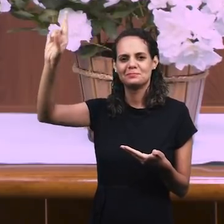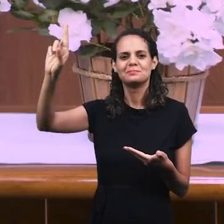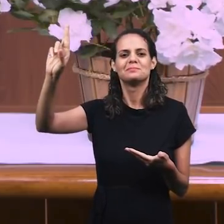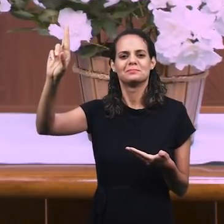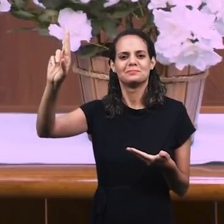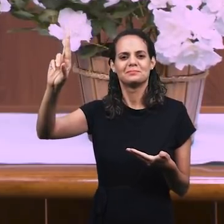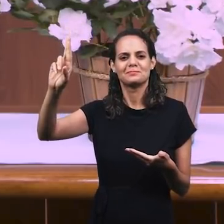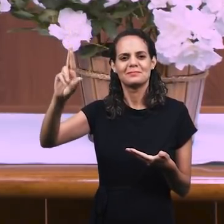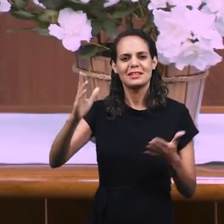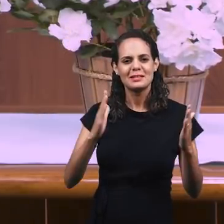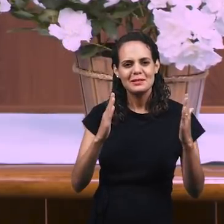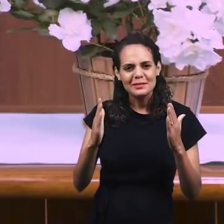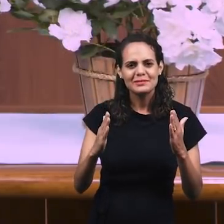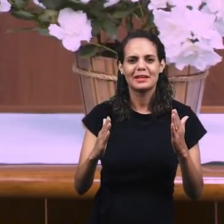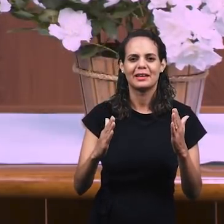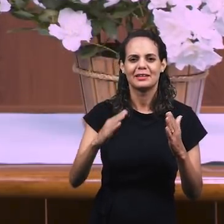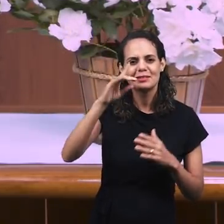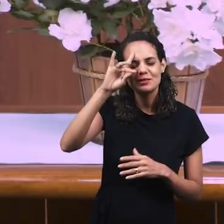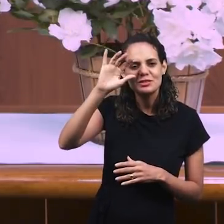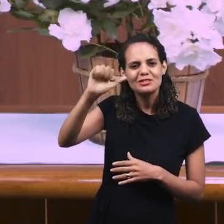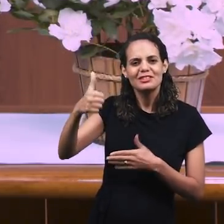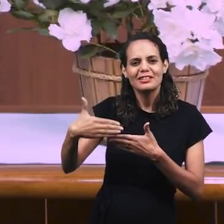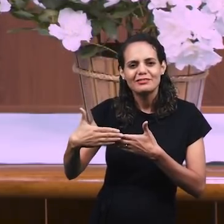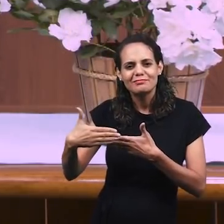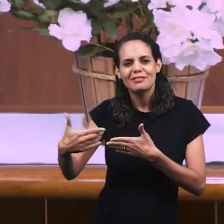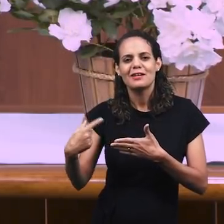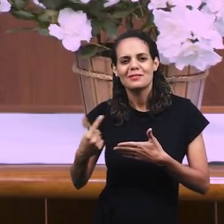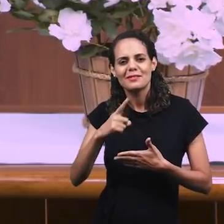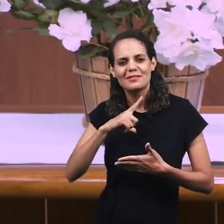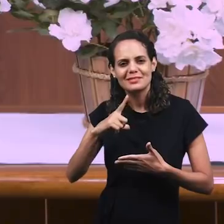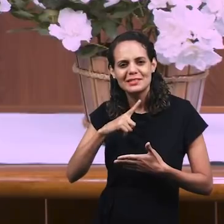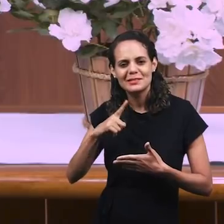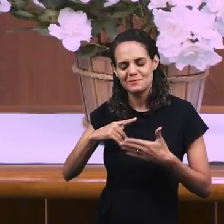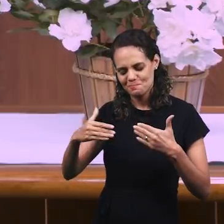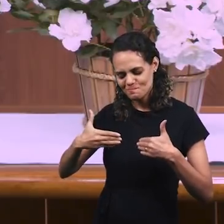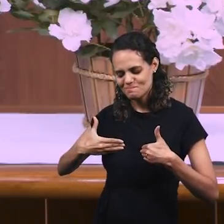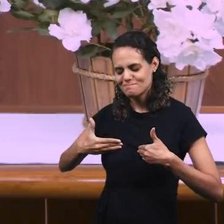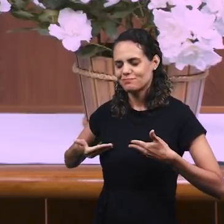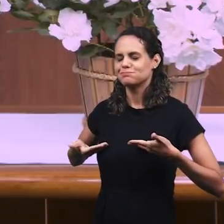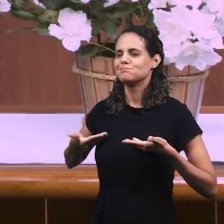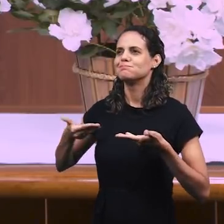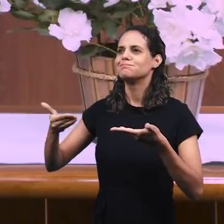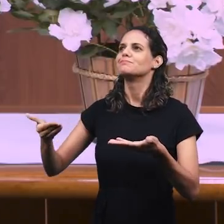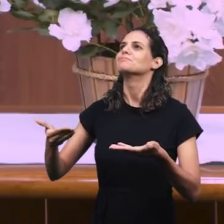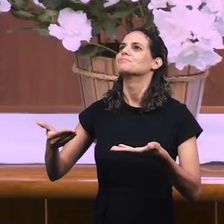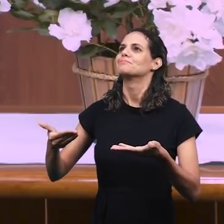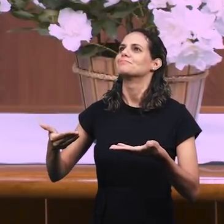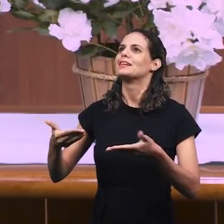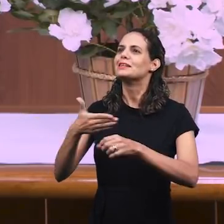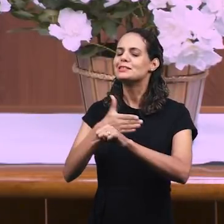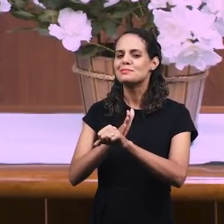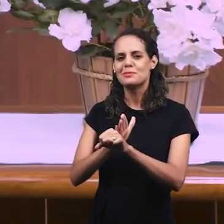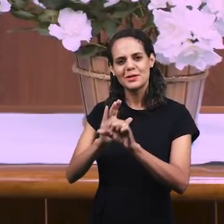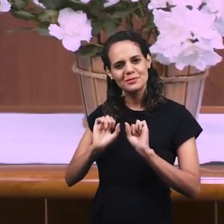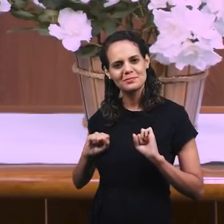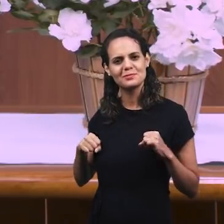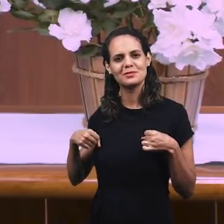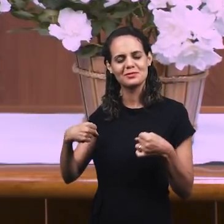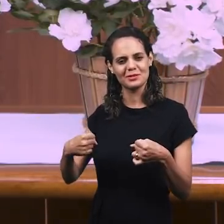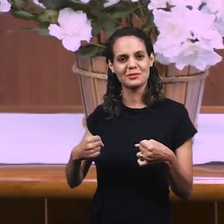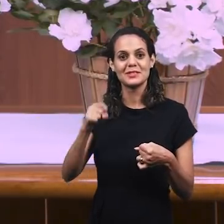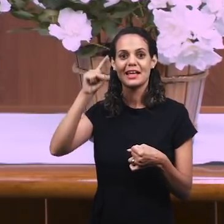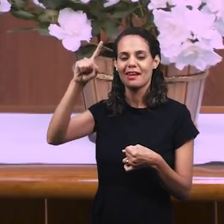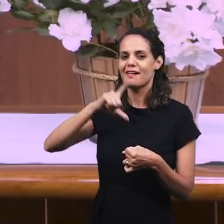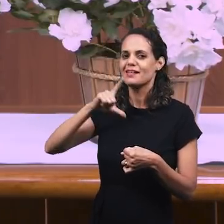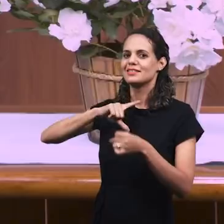vida, melhores dias de vigor, de força, os dias mais fortes. E para isso,